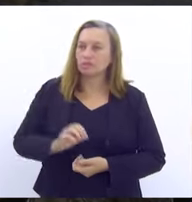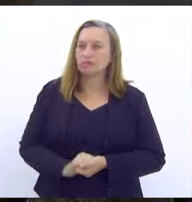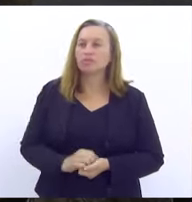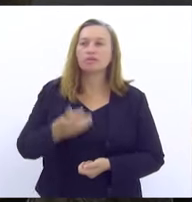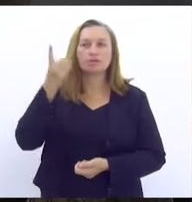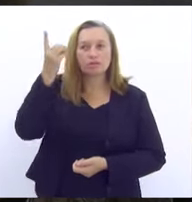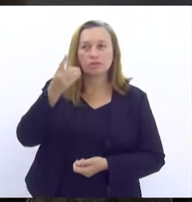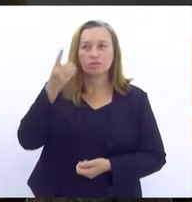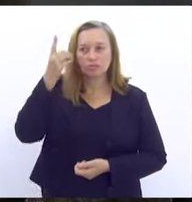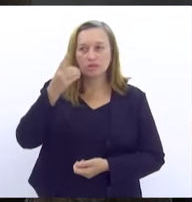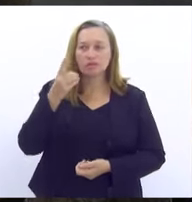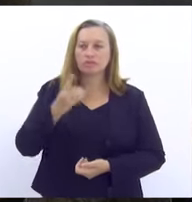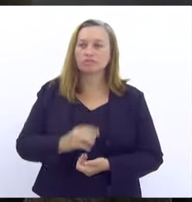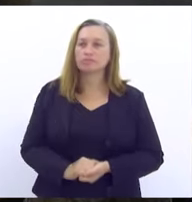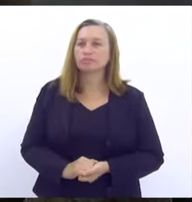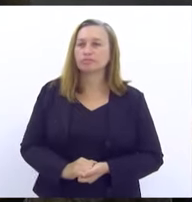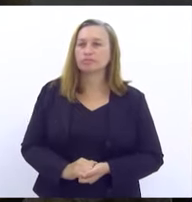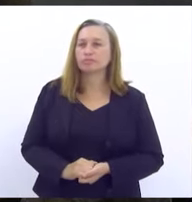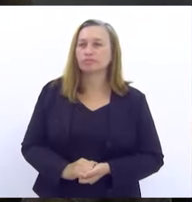Deputado Carlos Macedo.